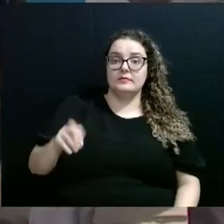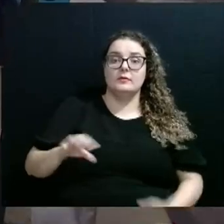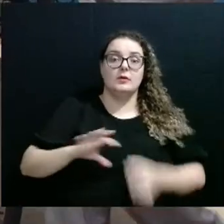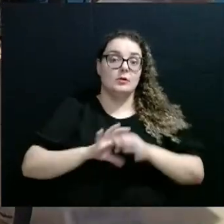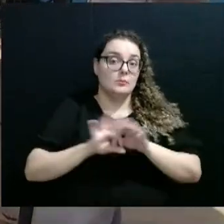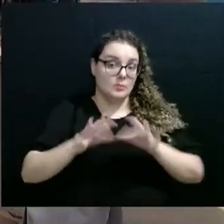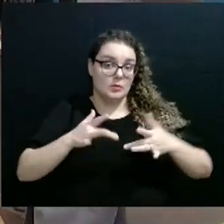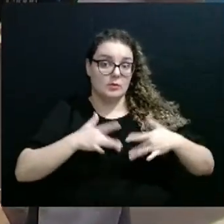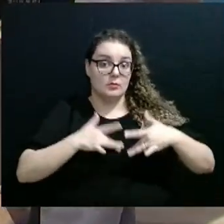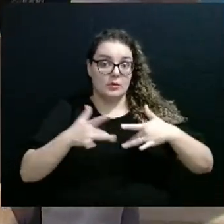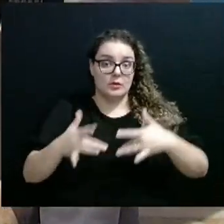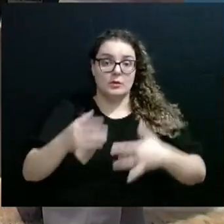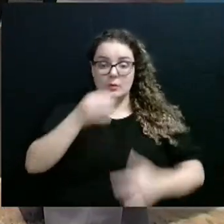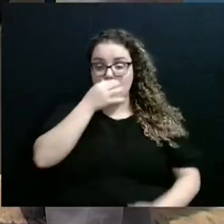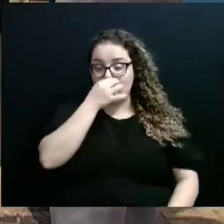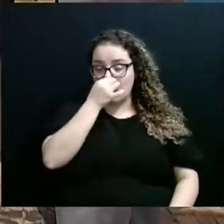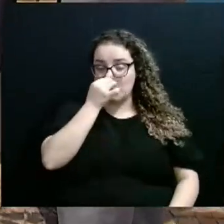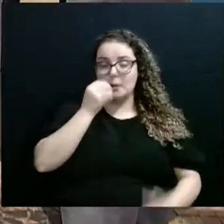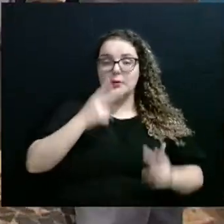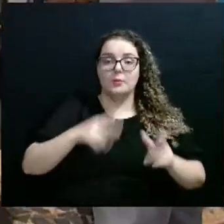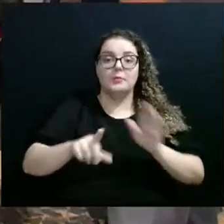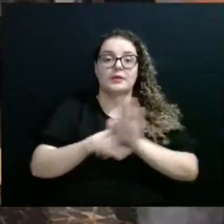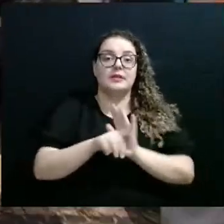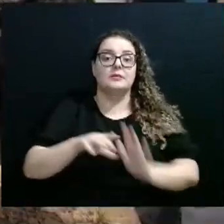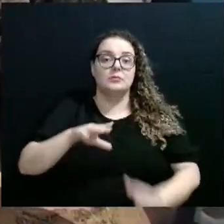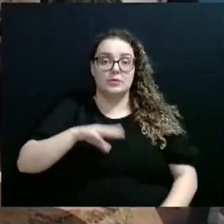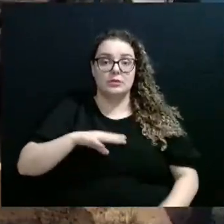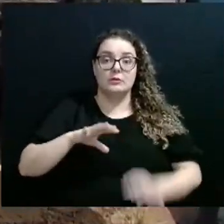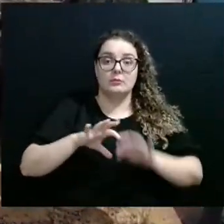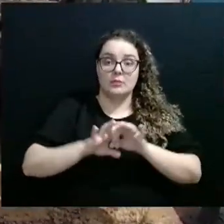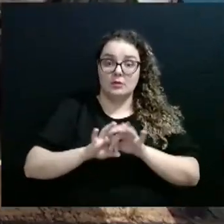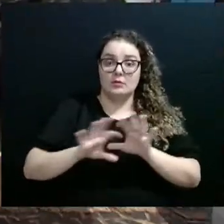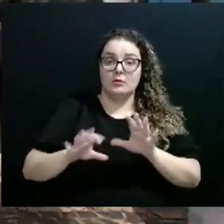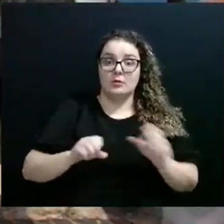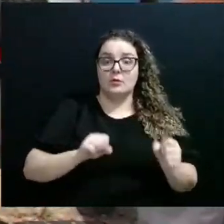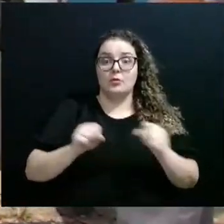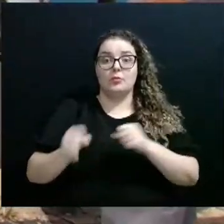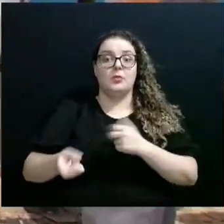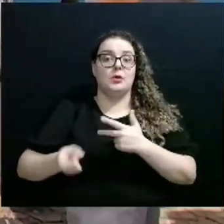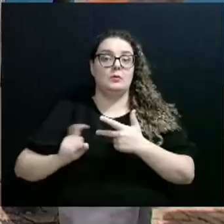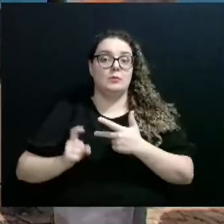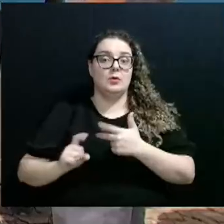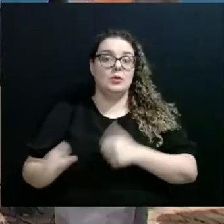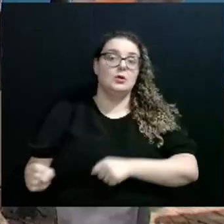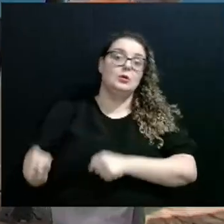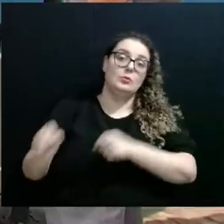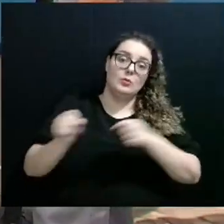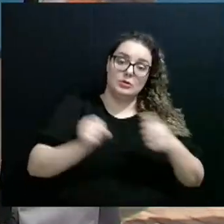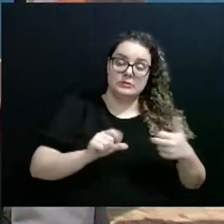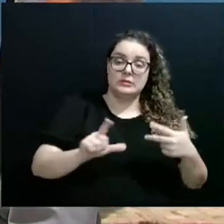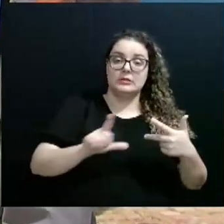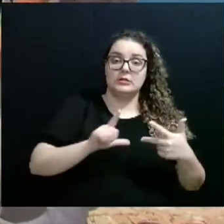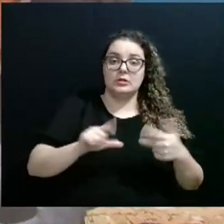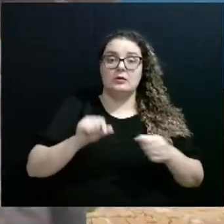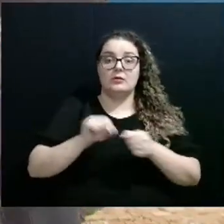de acordo com lei municipal que permite o Poder Executivo e o Poder Legislativo a fazer doações de móveis,